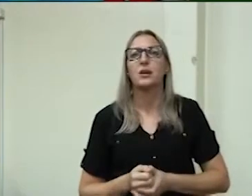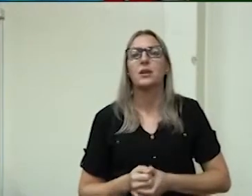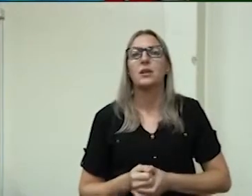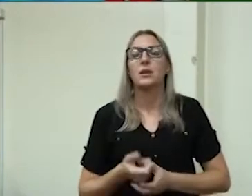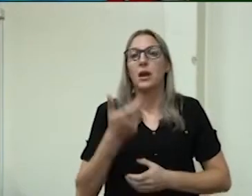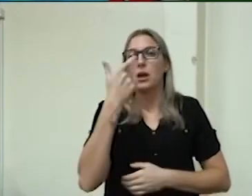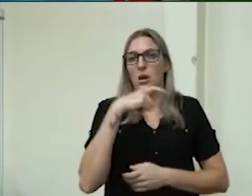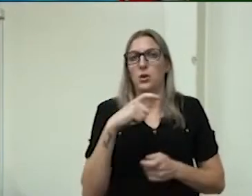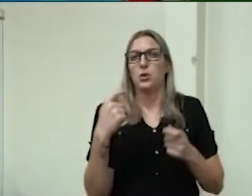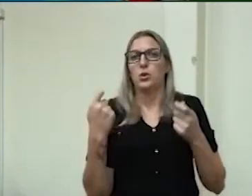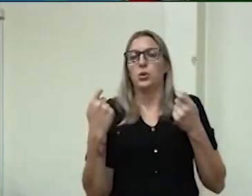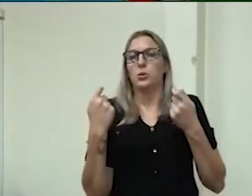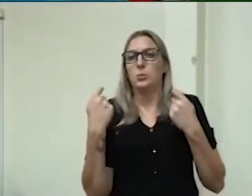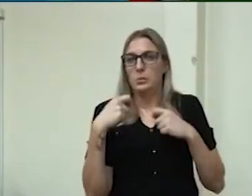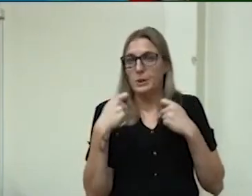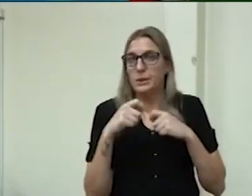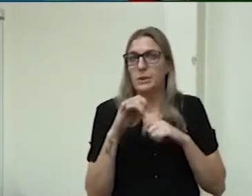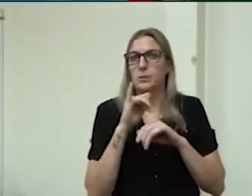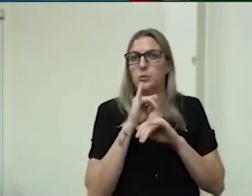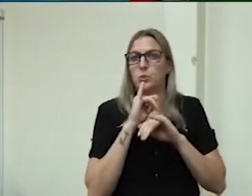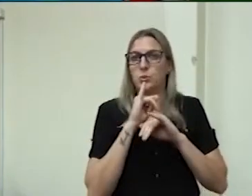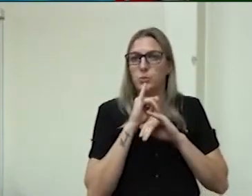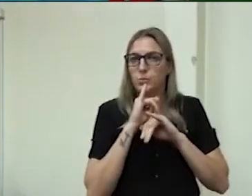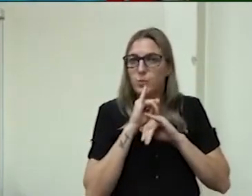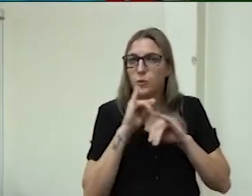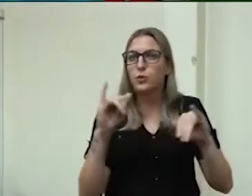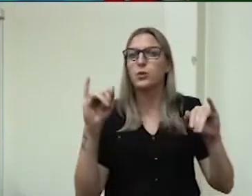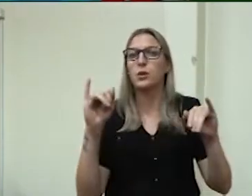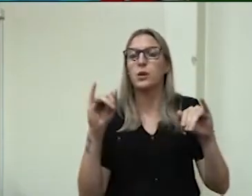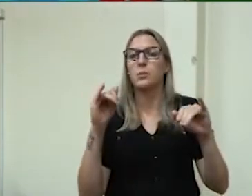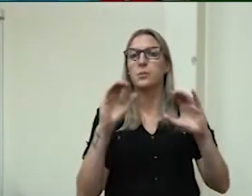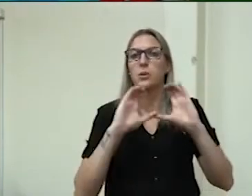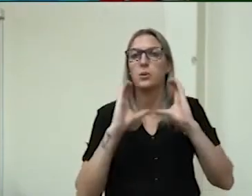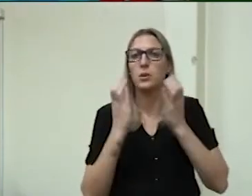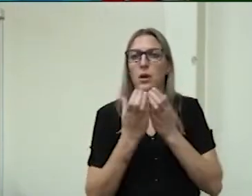gente deve à nossa comunidade, né? A gente já discutiu muito aqui um projeto